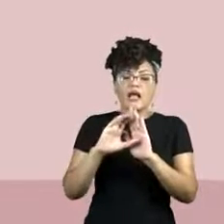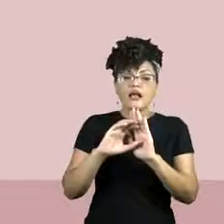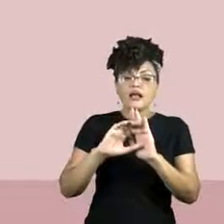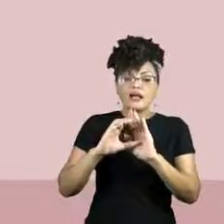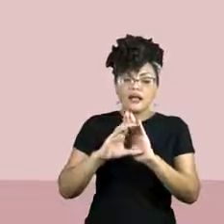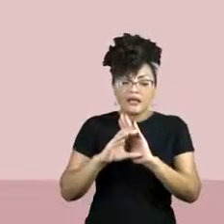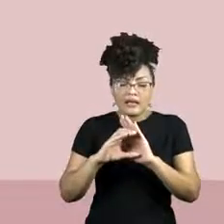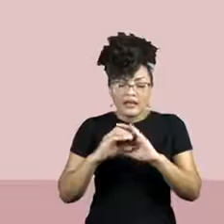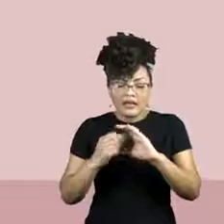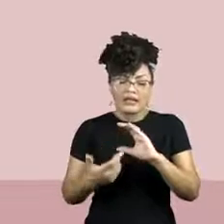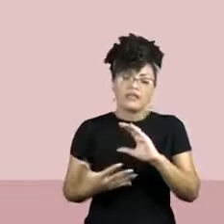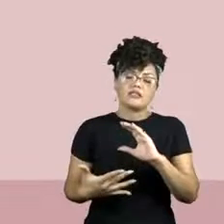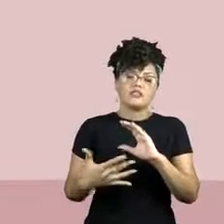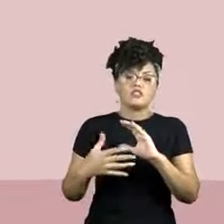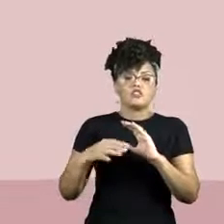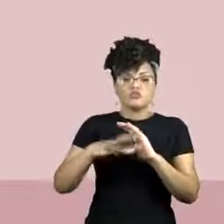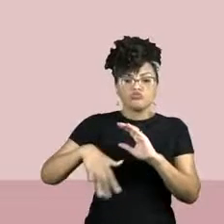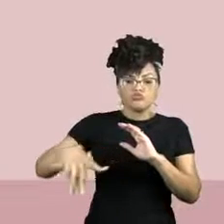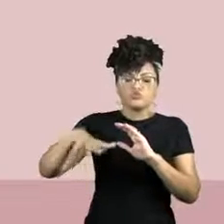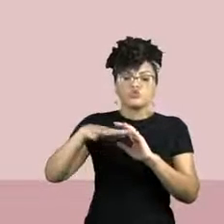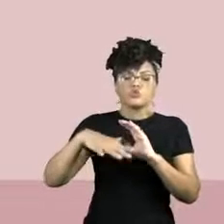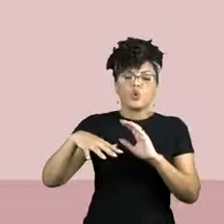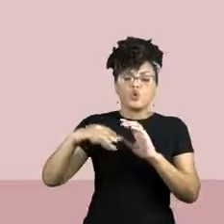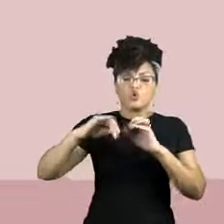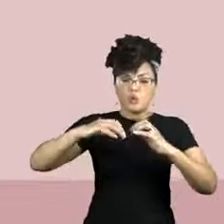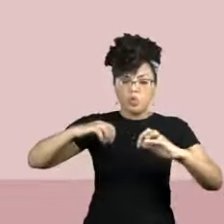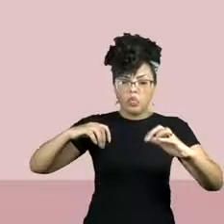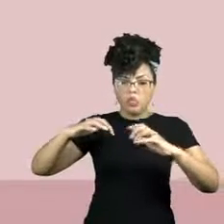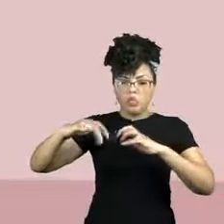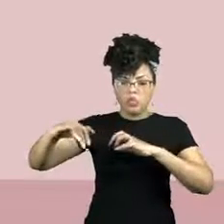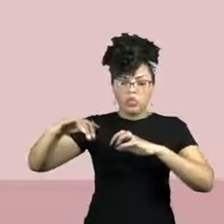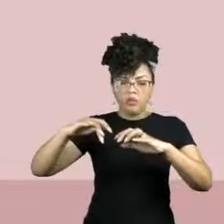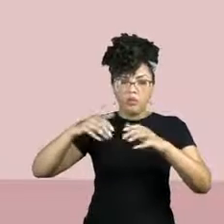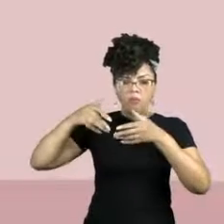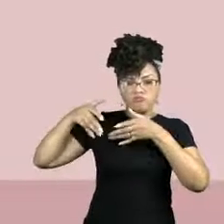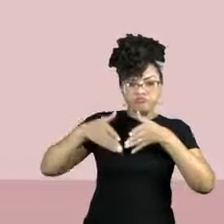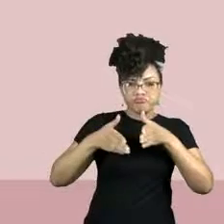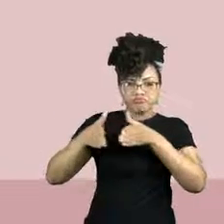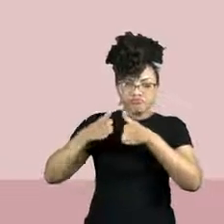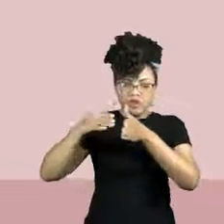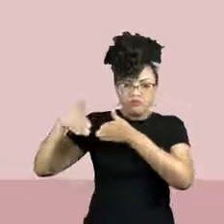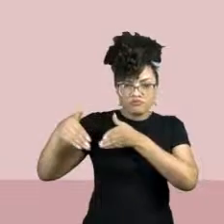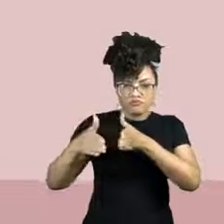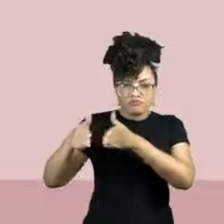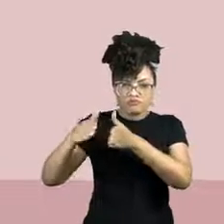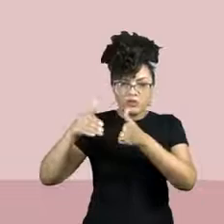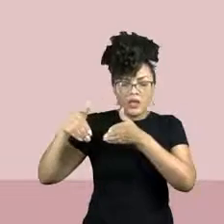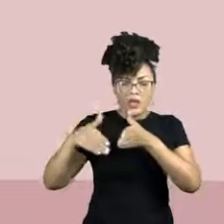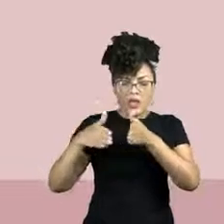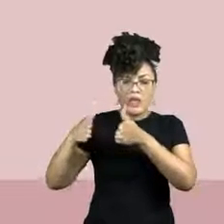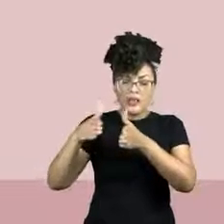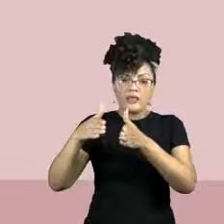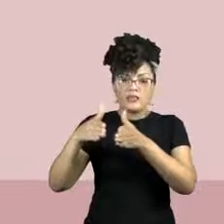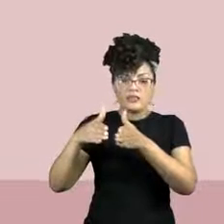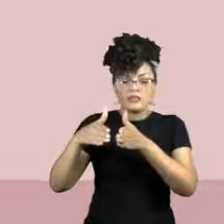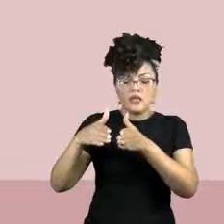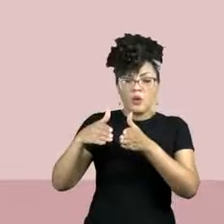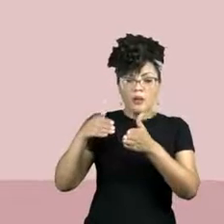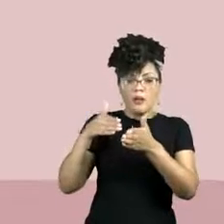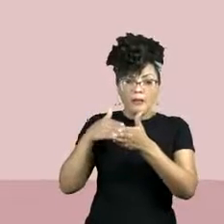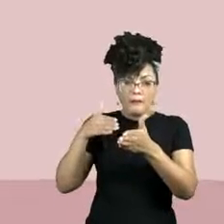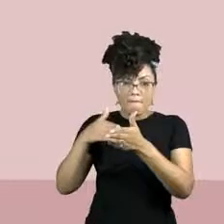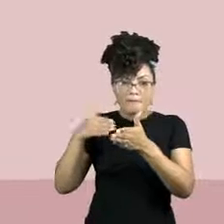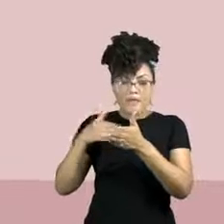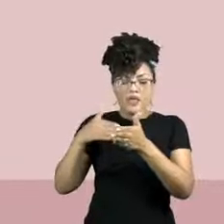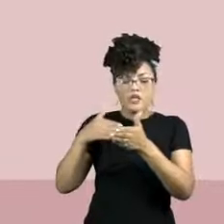Tendendo a acumular essa água e a não deixar que ela volte ao meio ambiente, por exemplo, né? Ou seja, ela fique